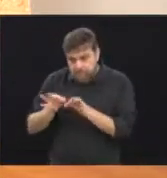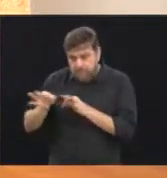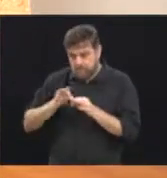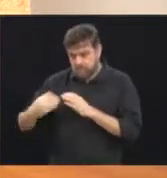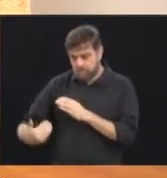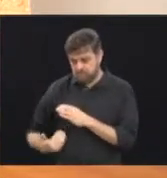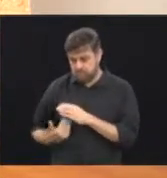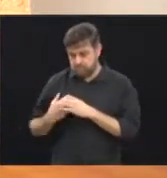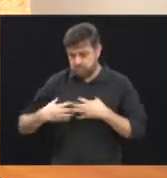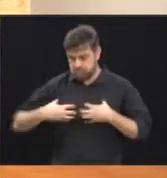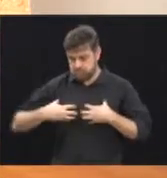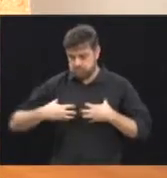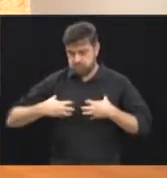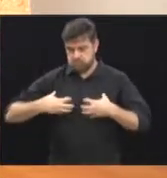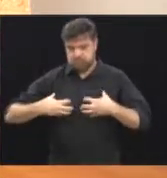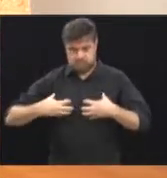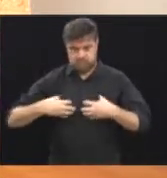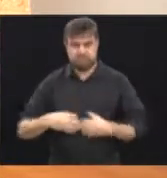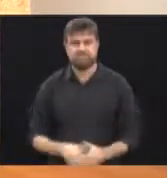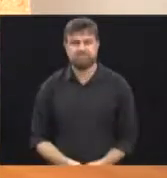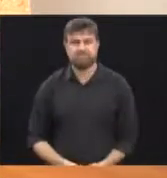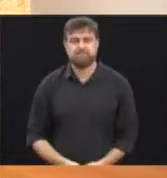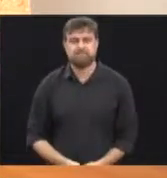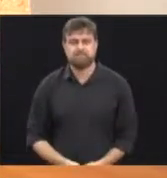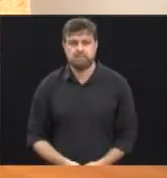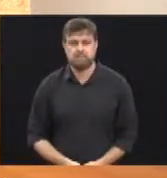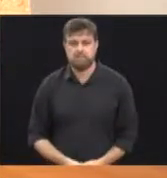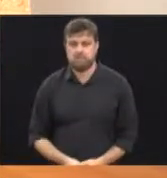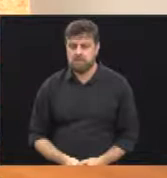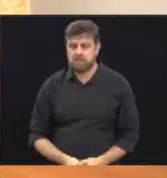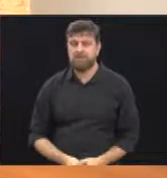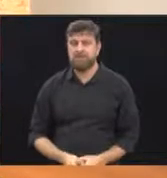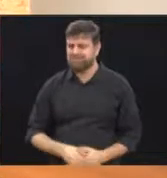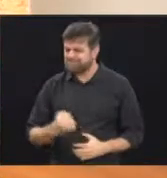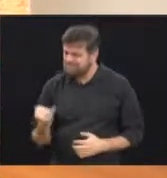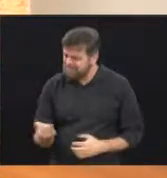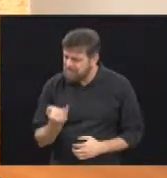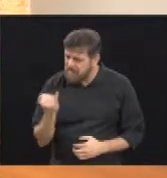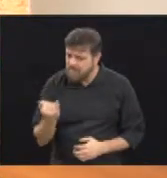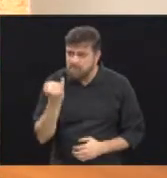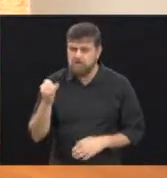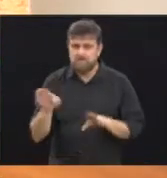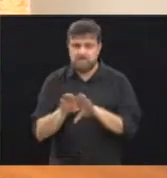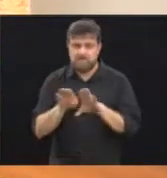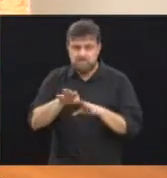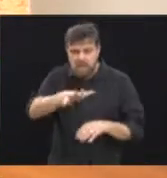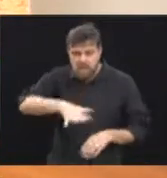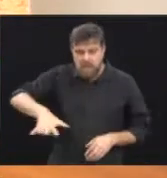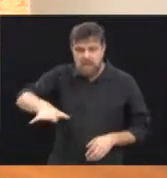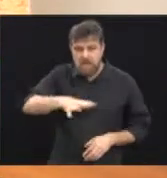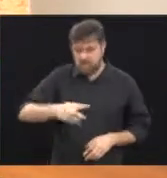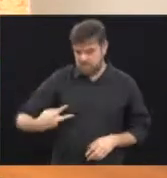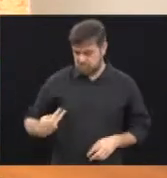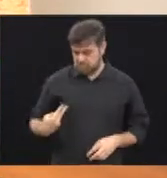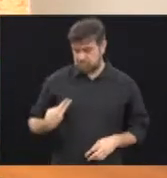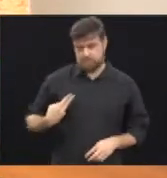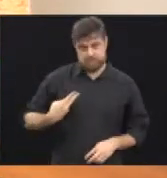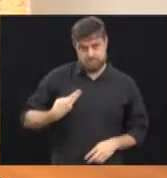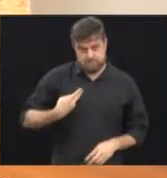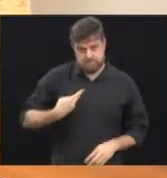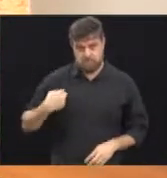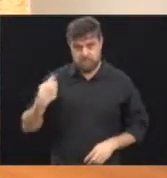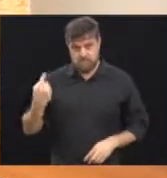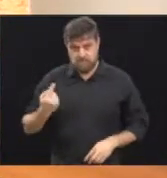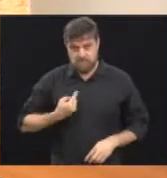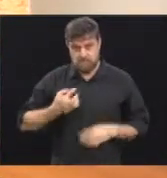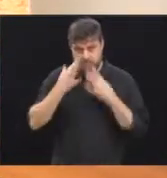adenectomia por conta do câncer de mama. Essa é uma página muito importante da cirurgia plástica, em que a gente tem que